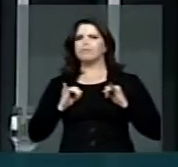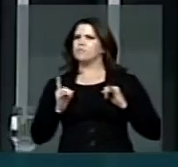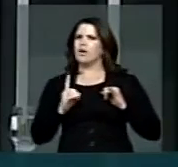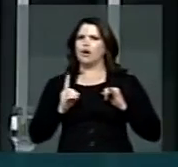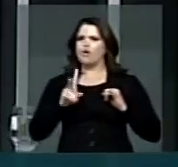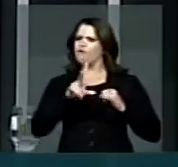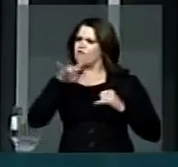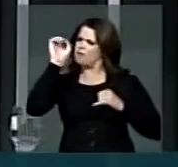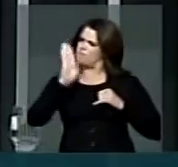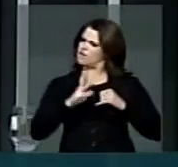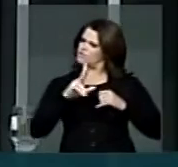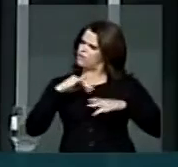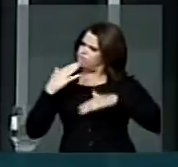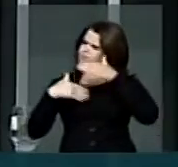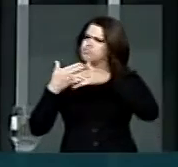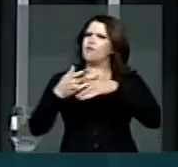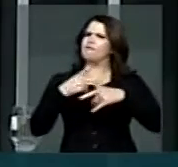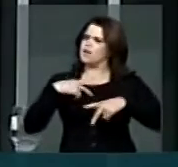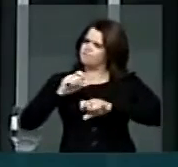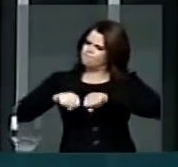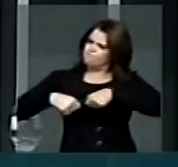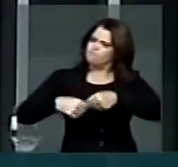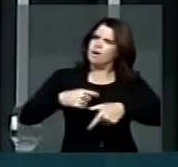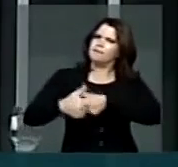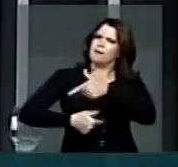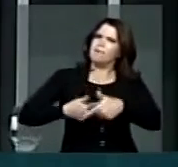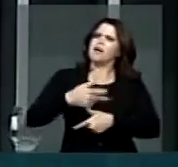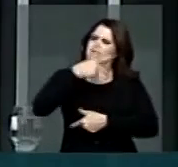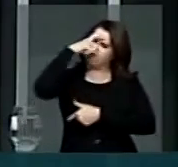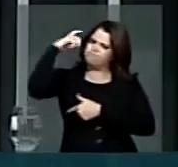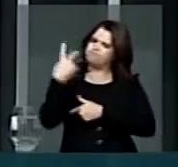se tornar um país de classe média.